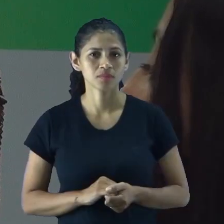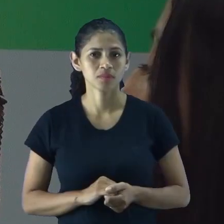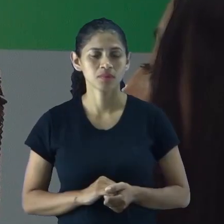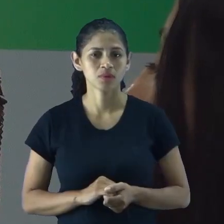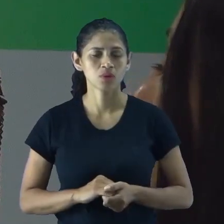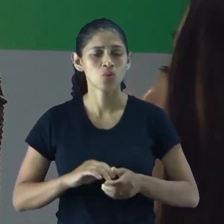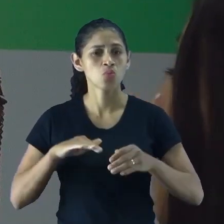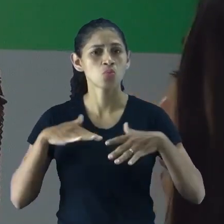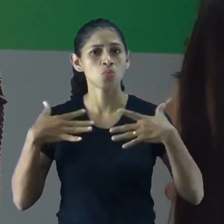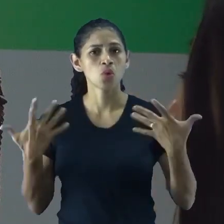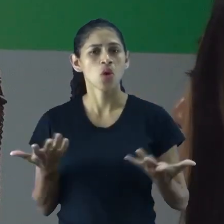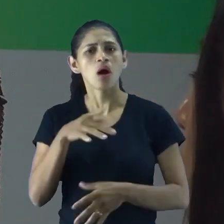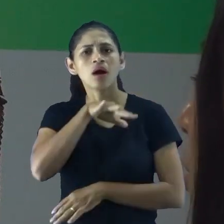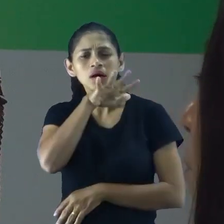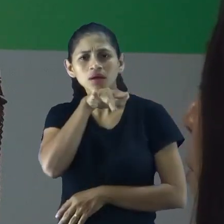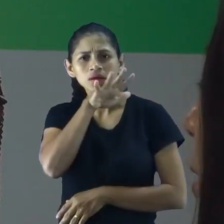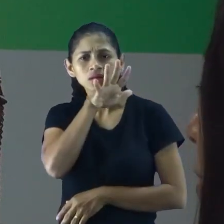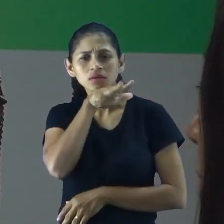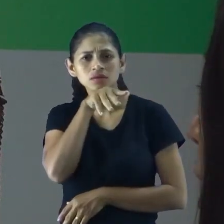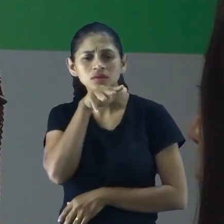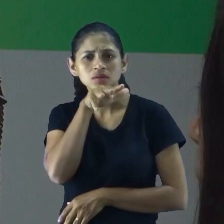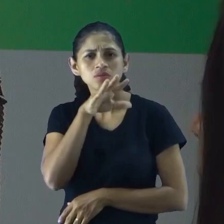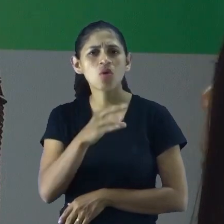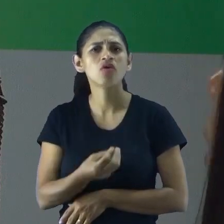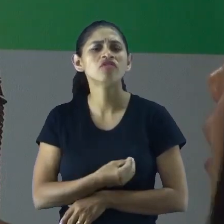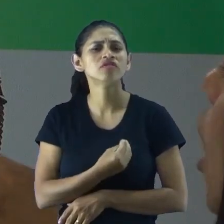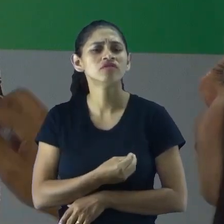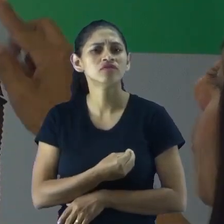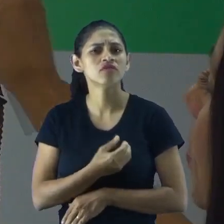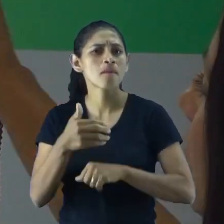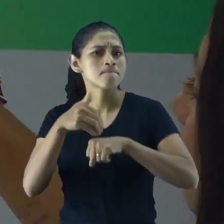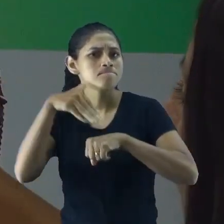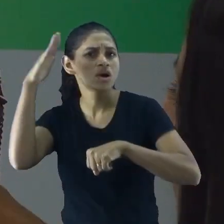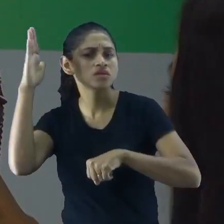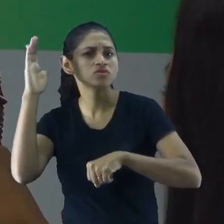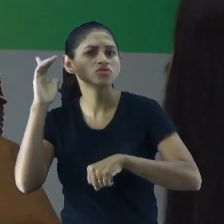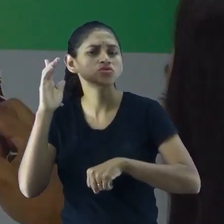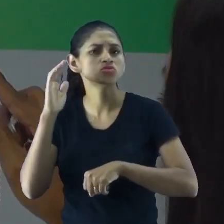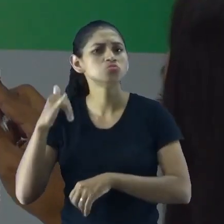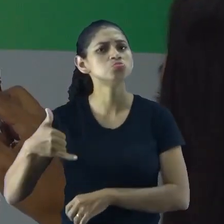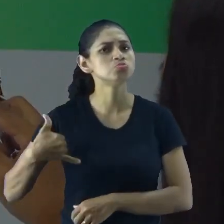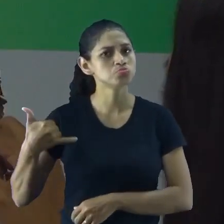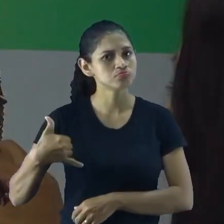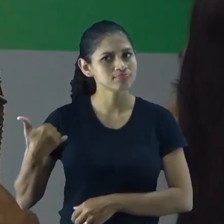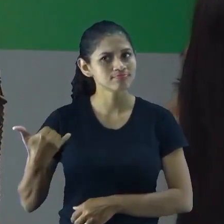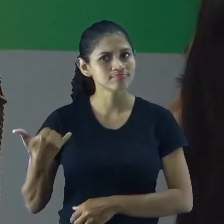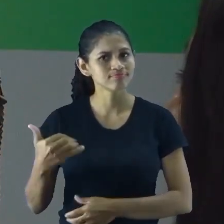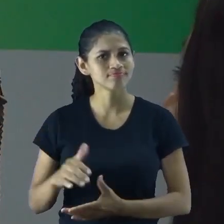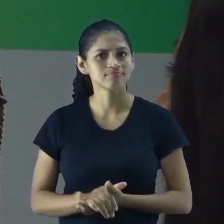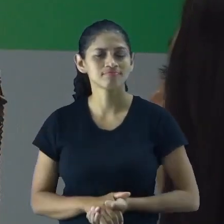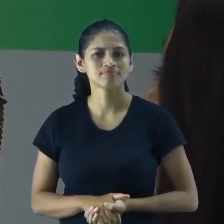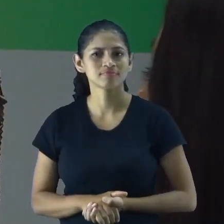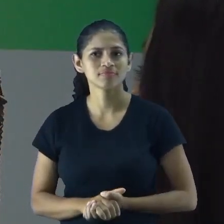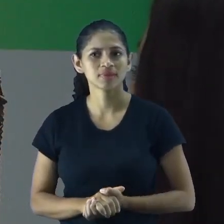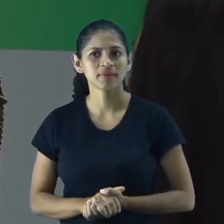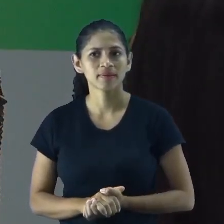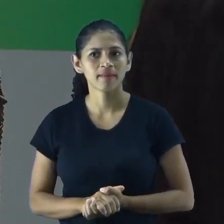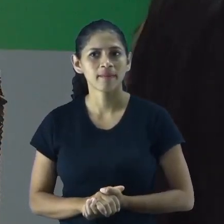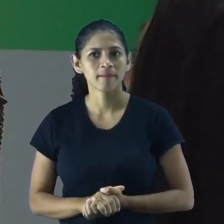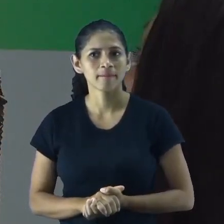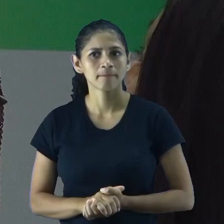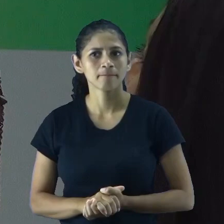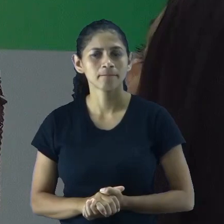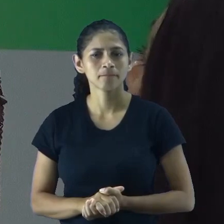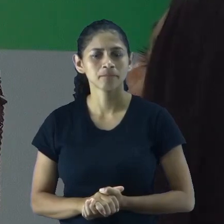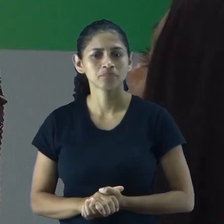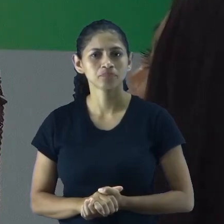qual animal vive mais tempo ao observar o gráfico na primeira olhada a gente já percebe que tem aqui ó